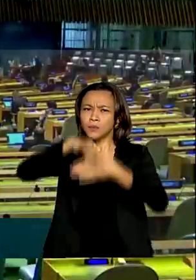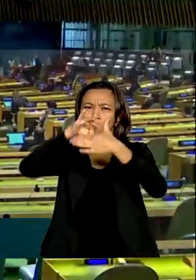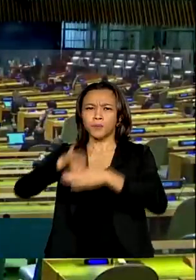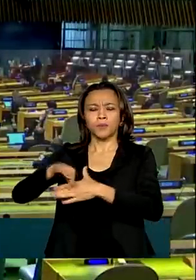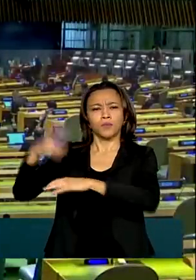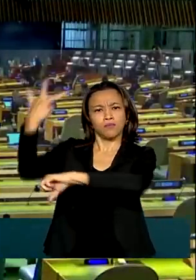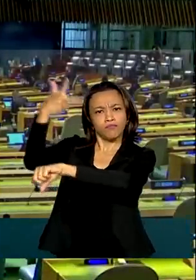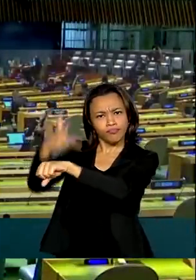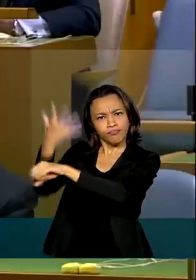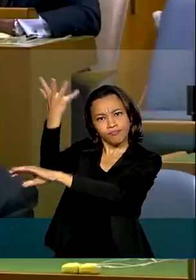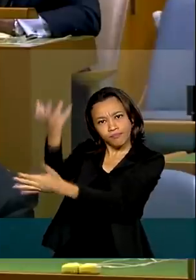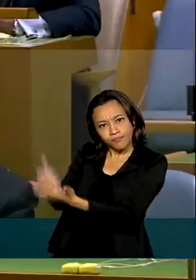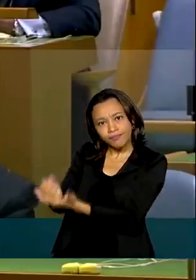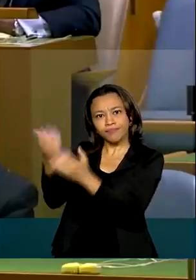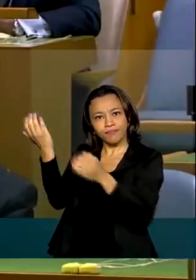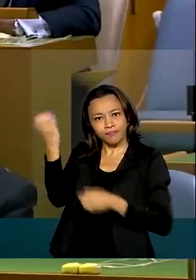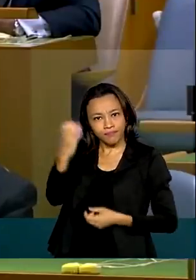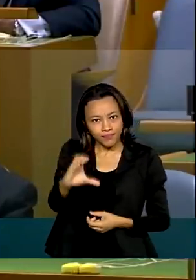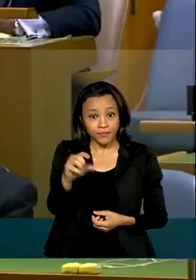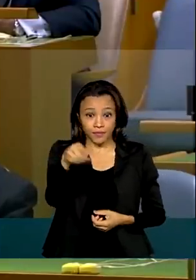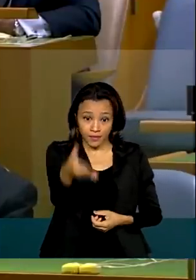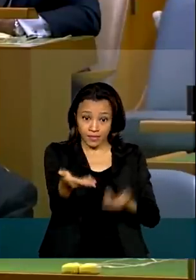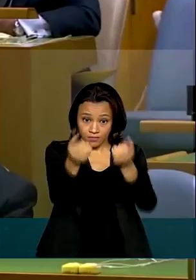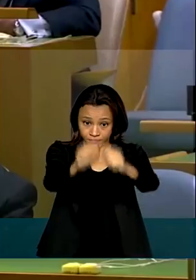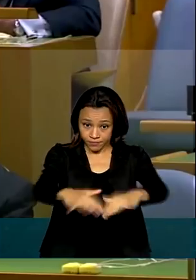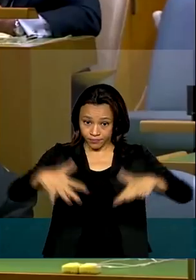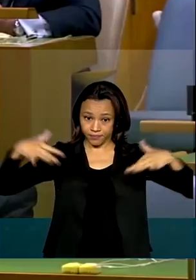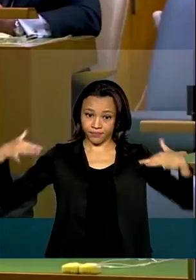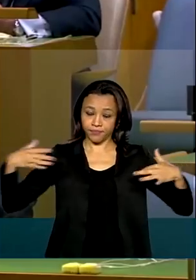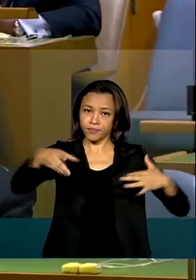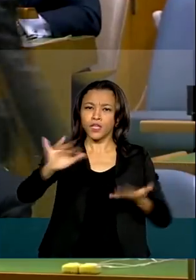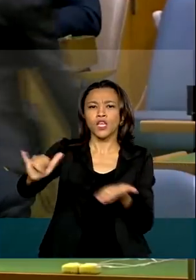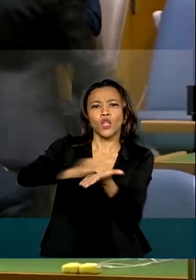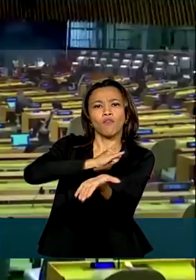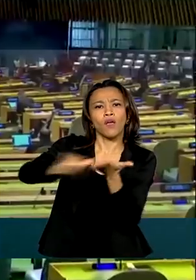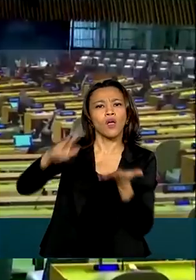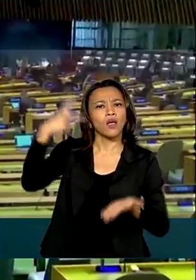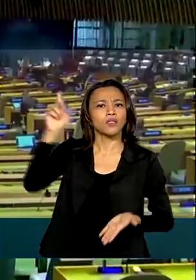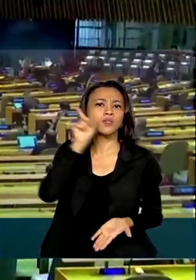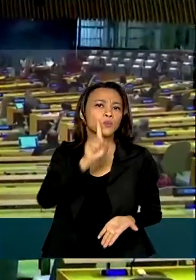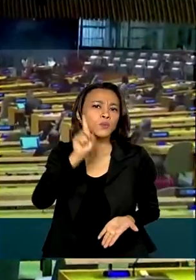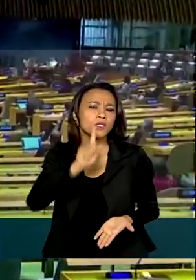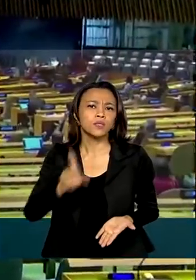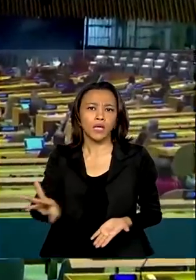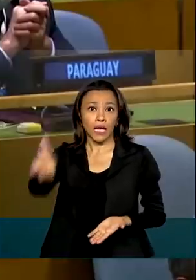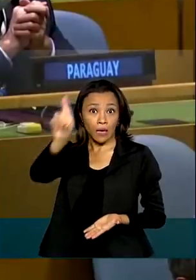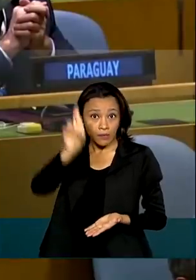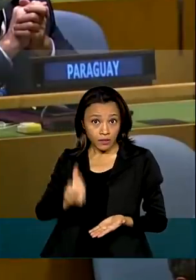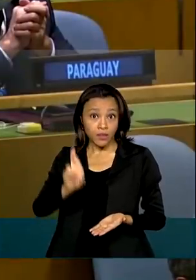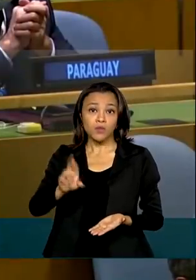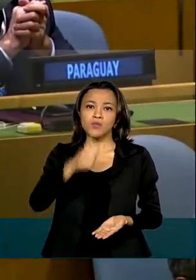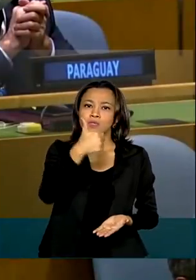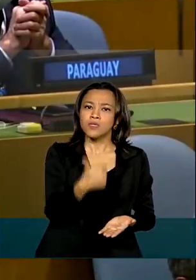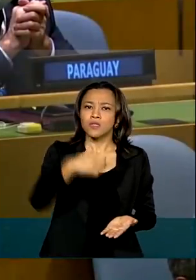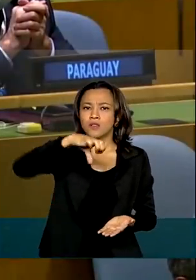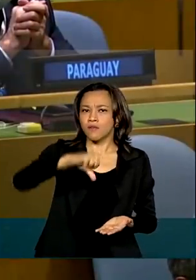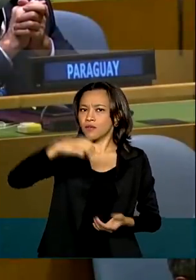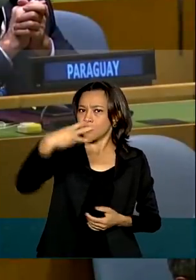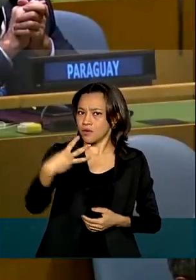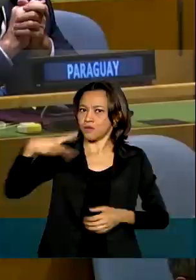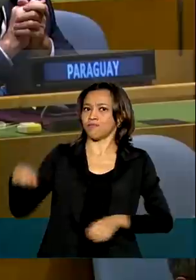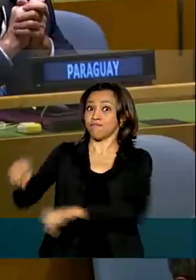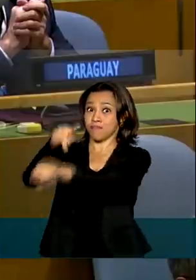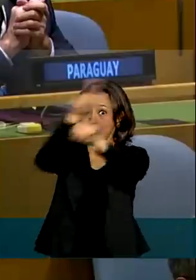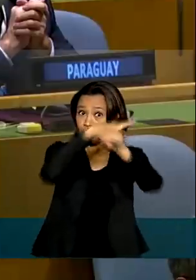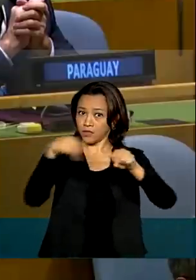declarações. No plenário da ONU, cidadãos de Nova Iorque, nos Estados Unidos, representaram os 193 países.